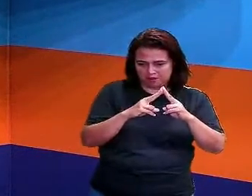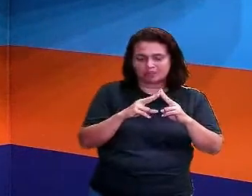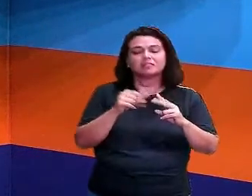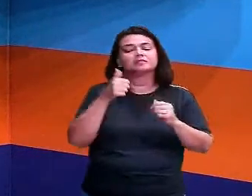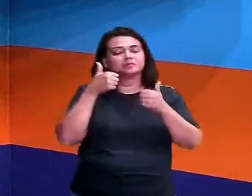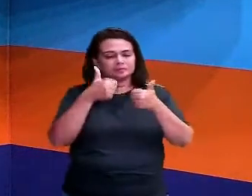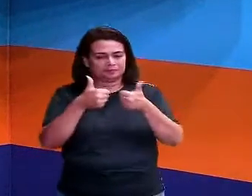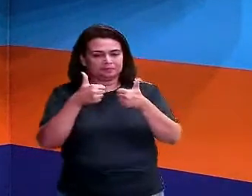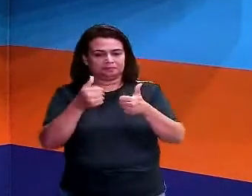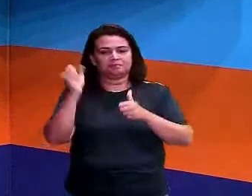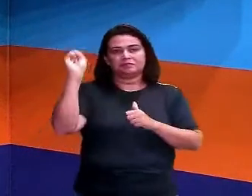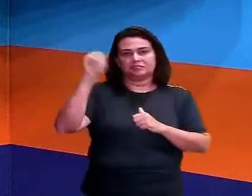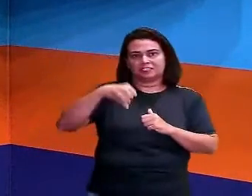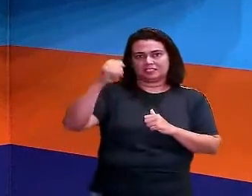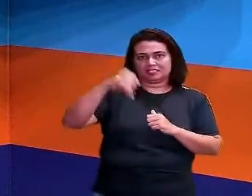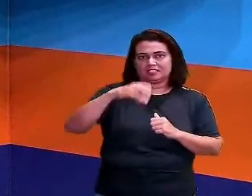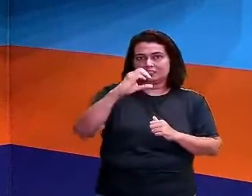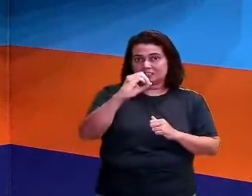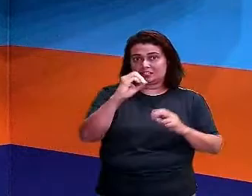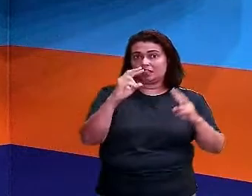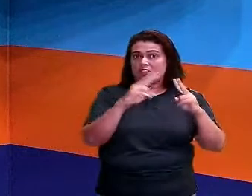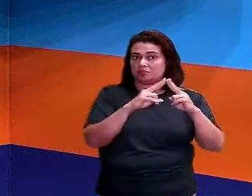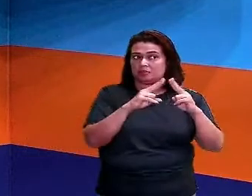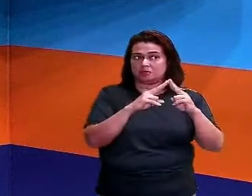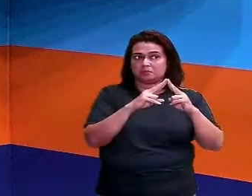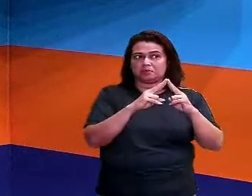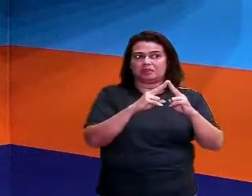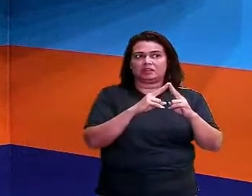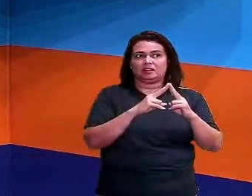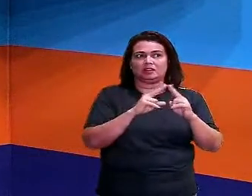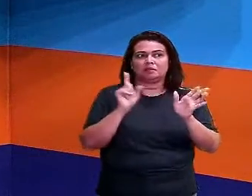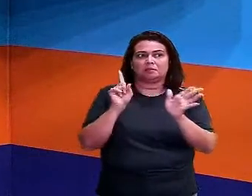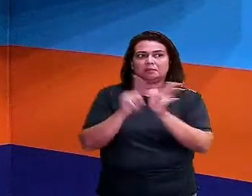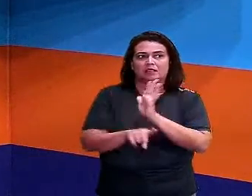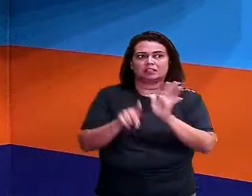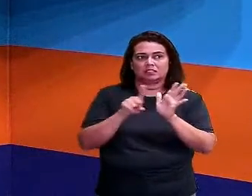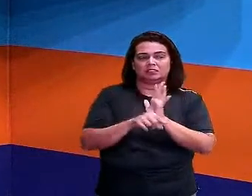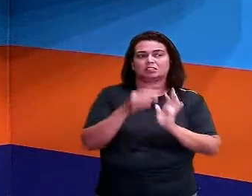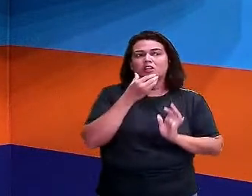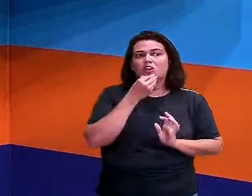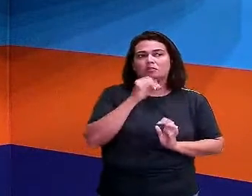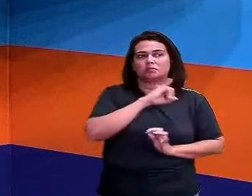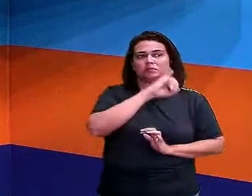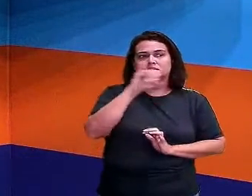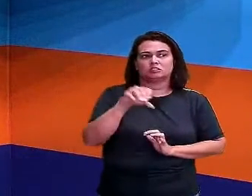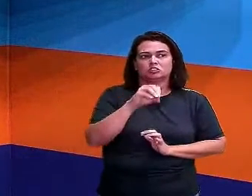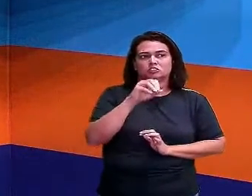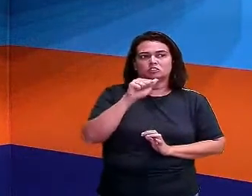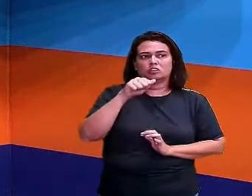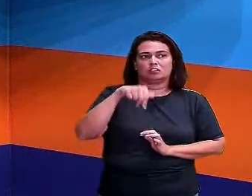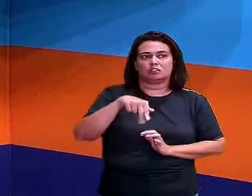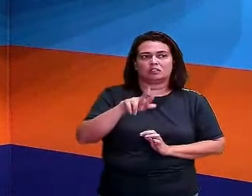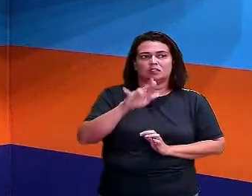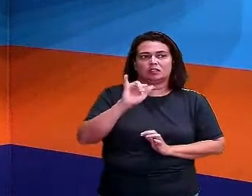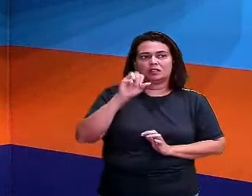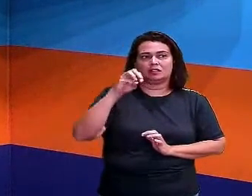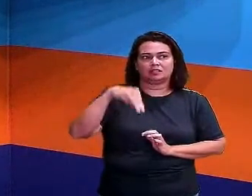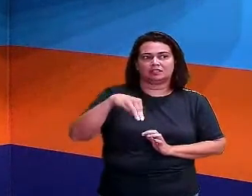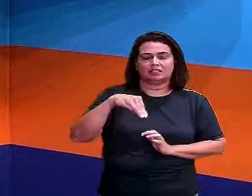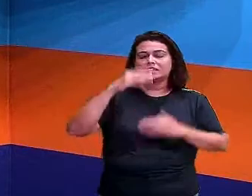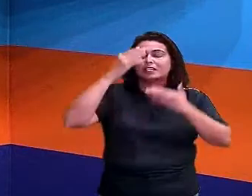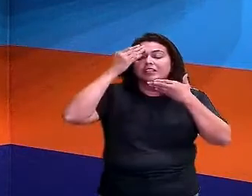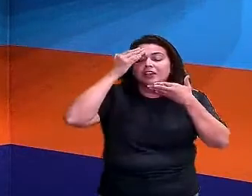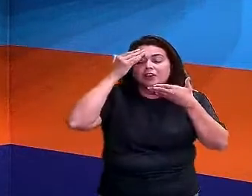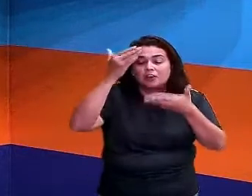gente. O 0, ele é um número par. Quem perguntou foi o Joaquim Silva. Muito obrigado,